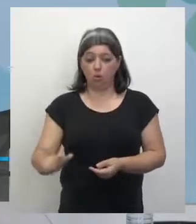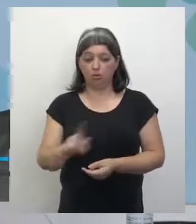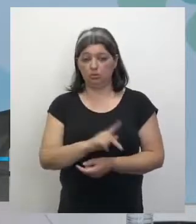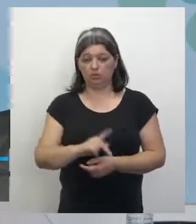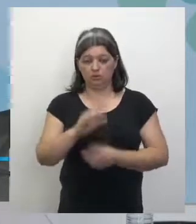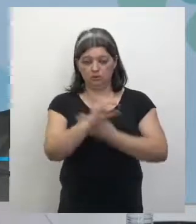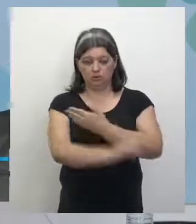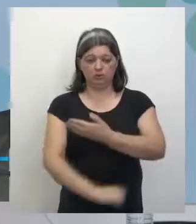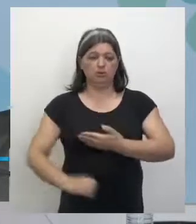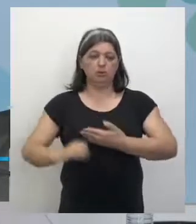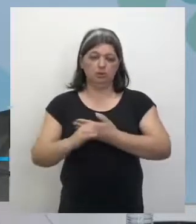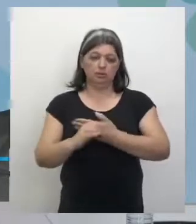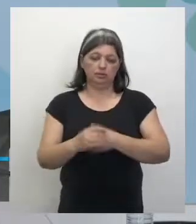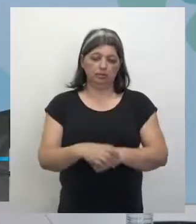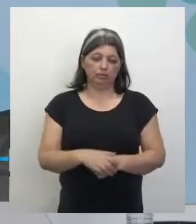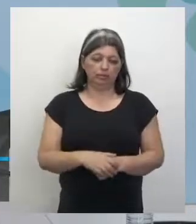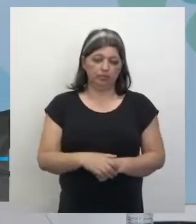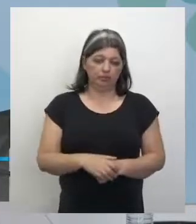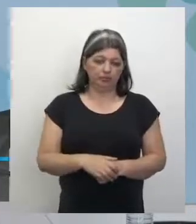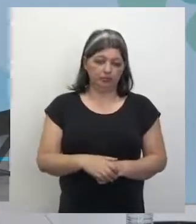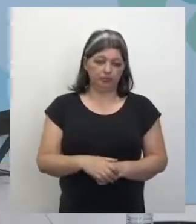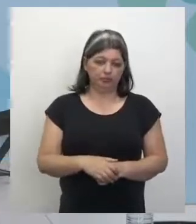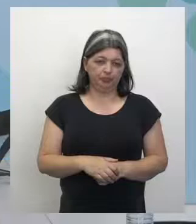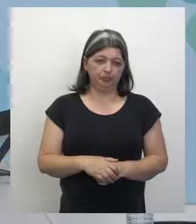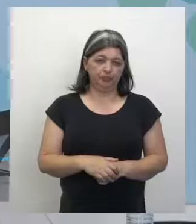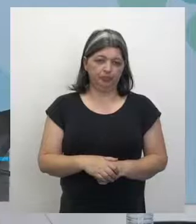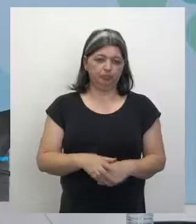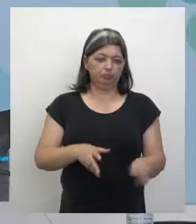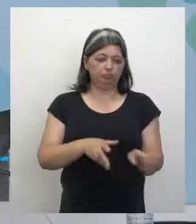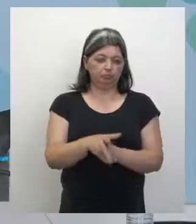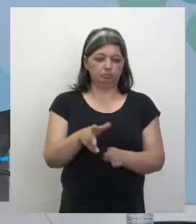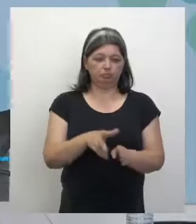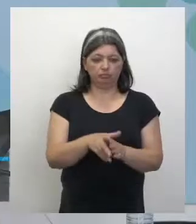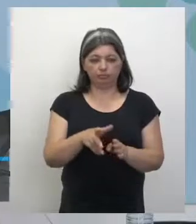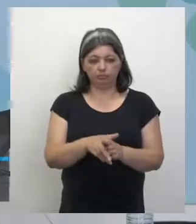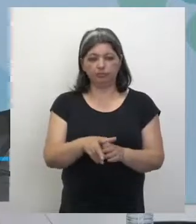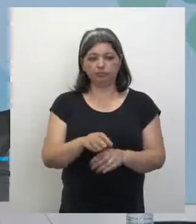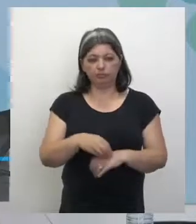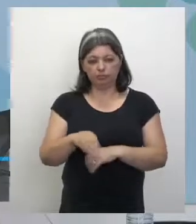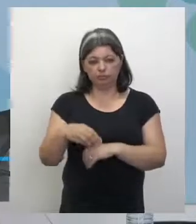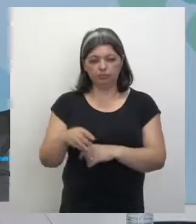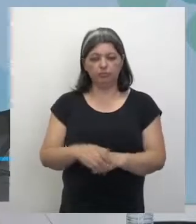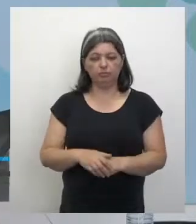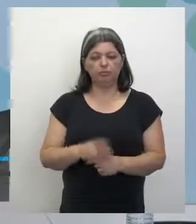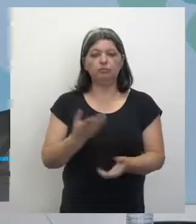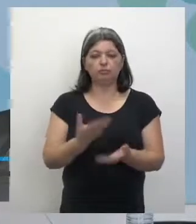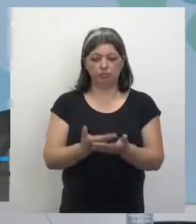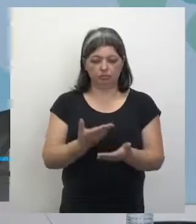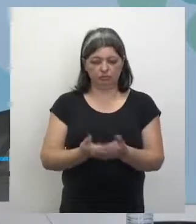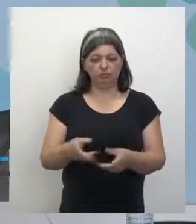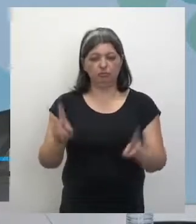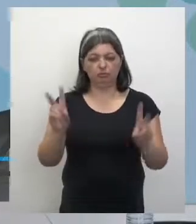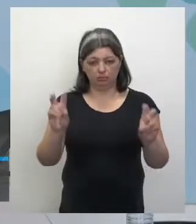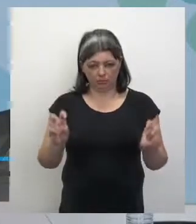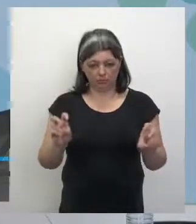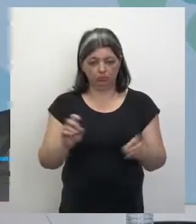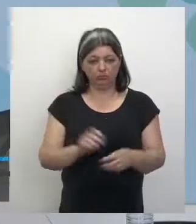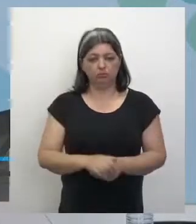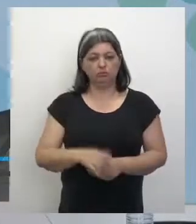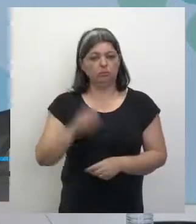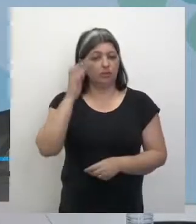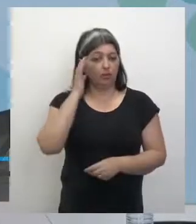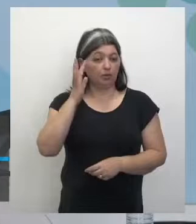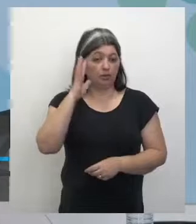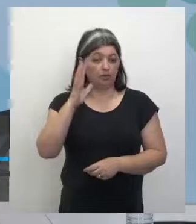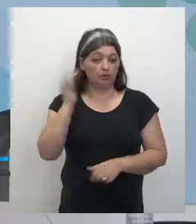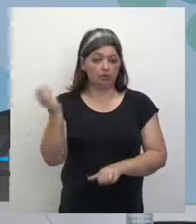de Mídias é, orientou, enfim, e ele justamente está falando dessa aula que é sobre filosofia e